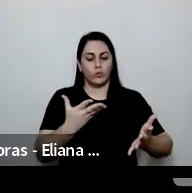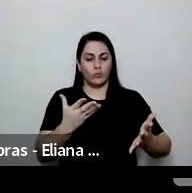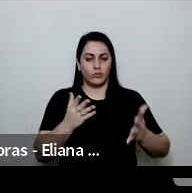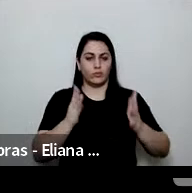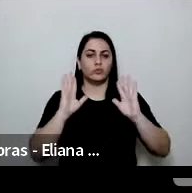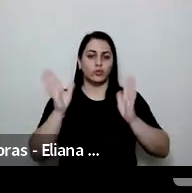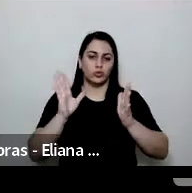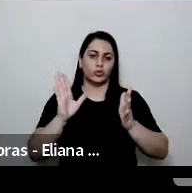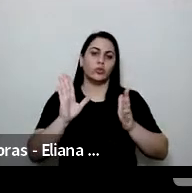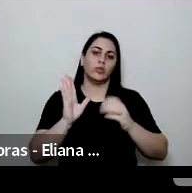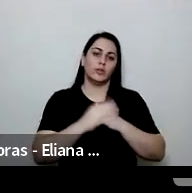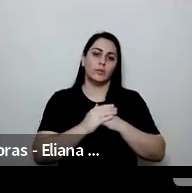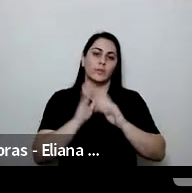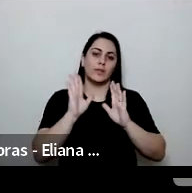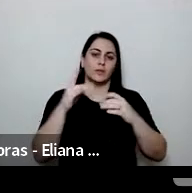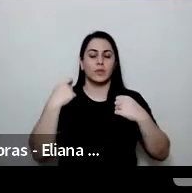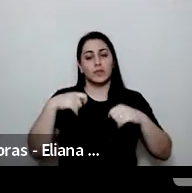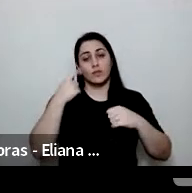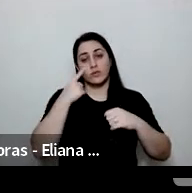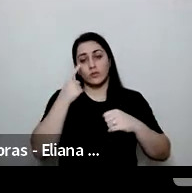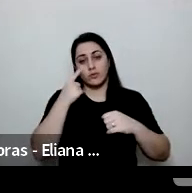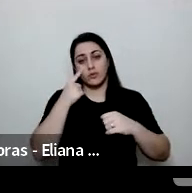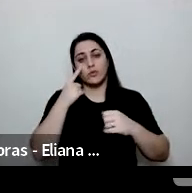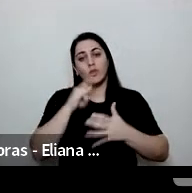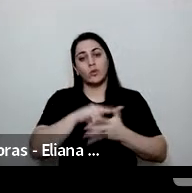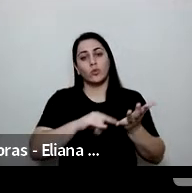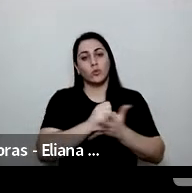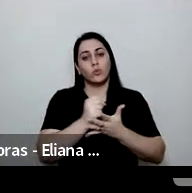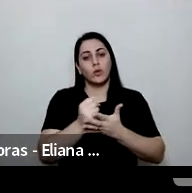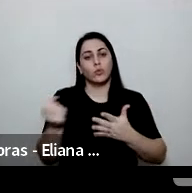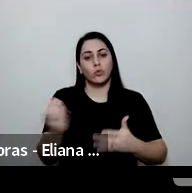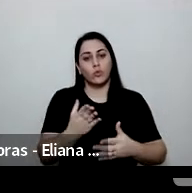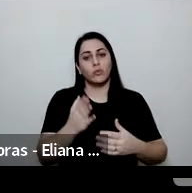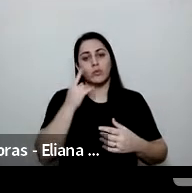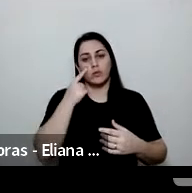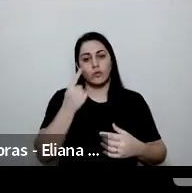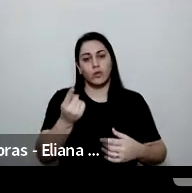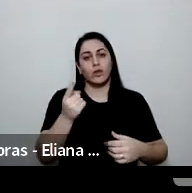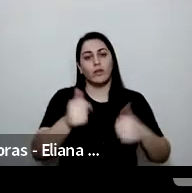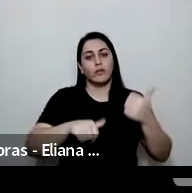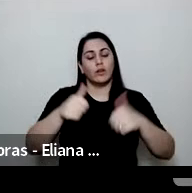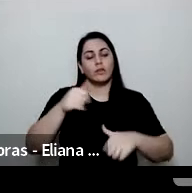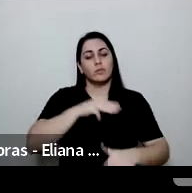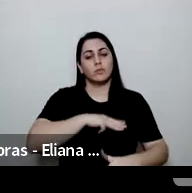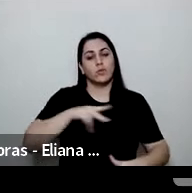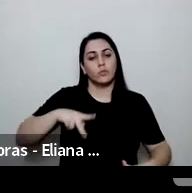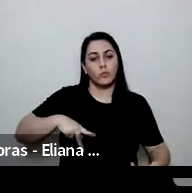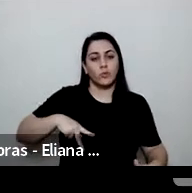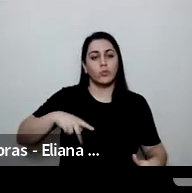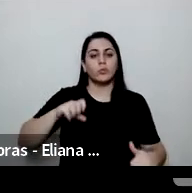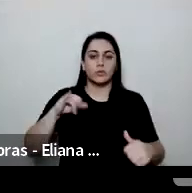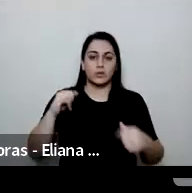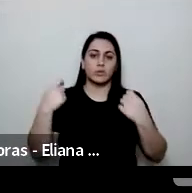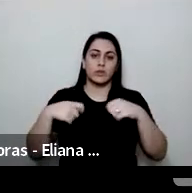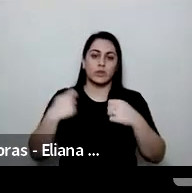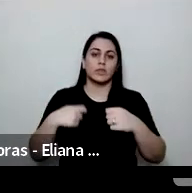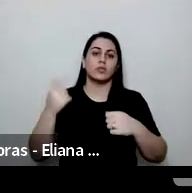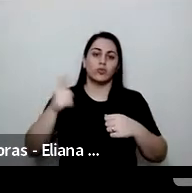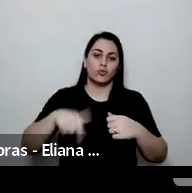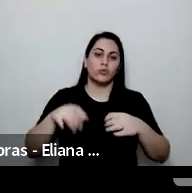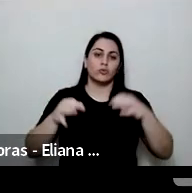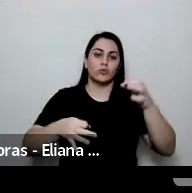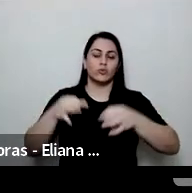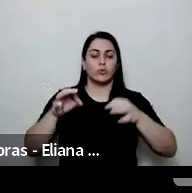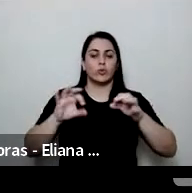estava pautado Mas tente analisar essas certidões e e manifestação do Ministério Público E se for o caso para de novamente para ser